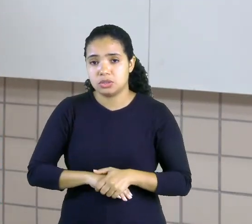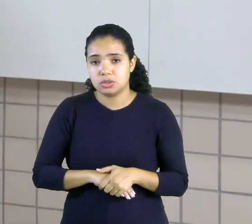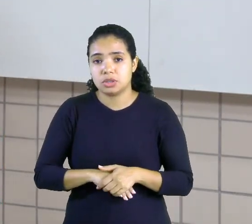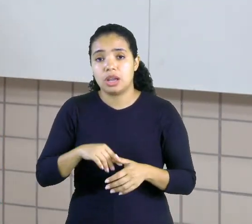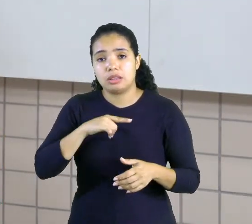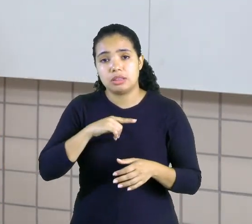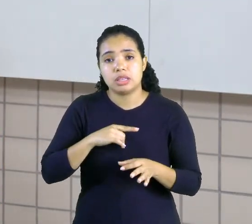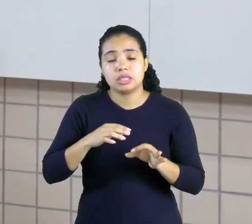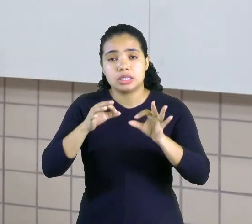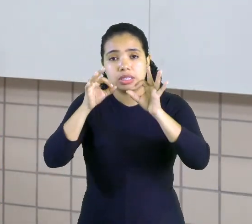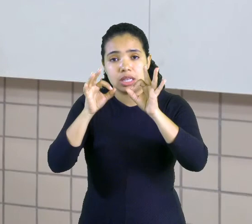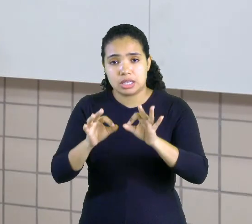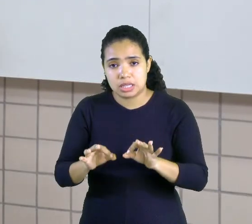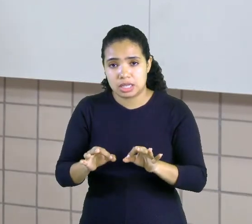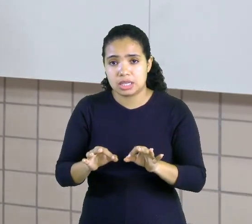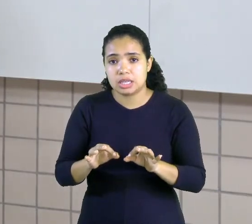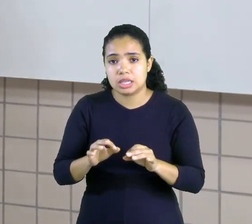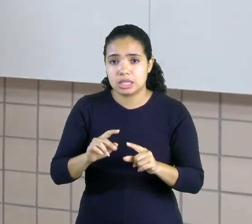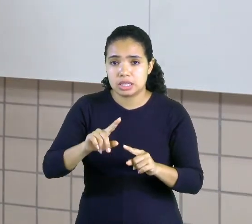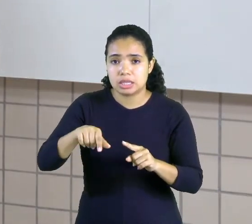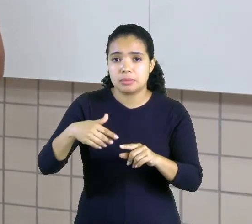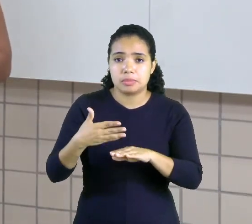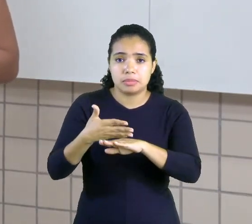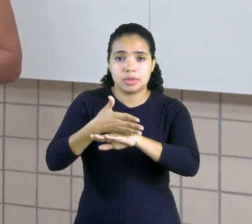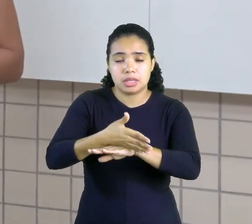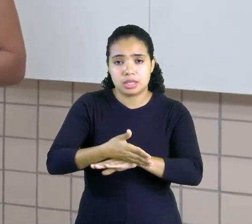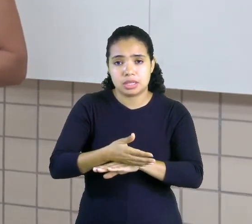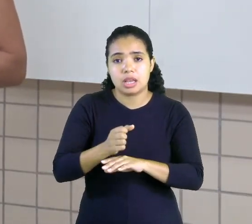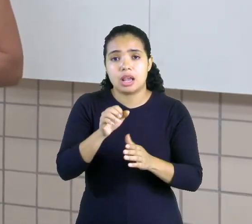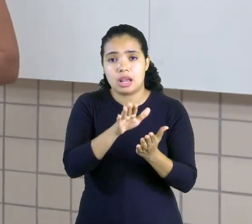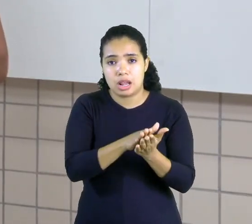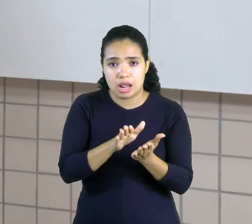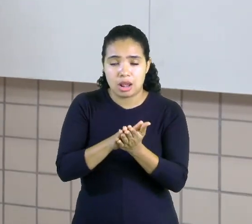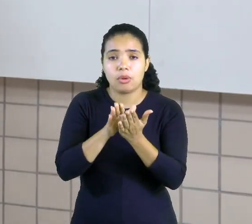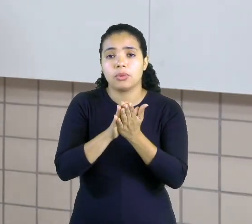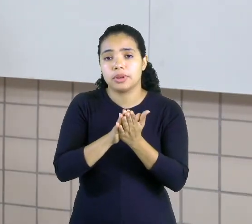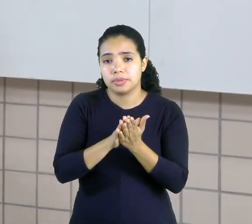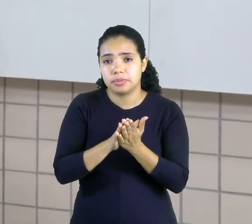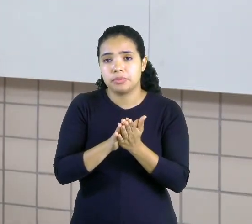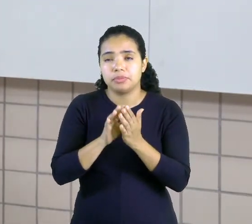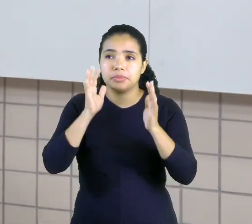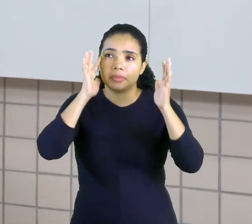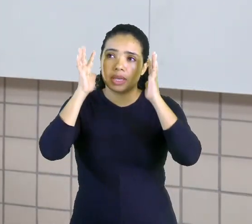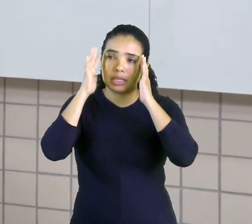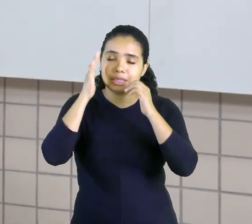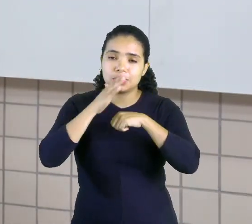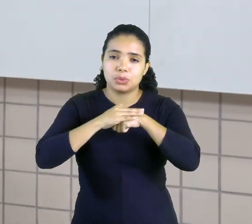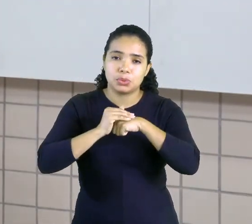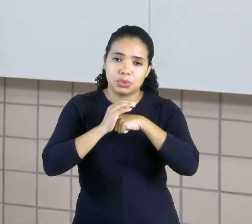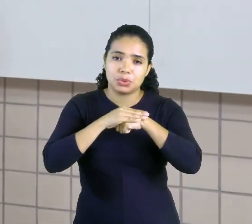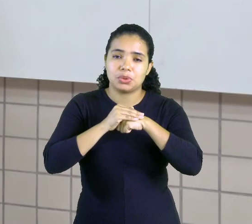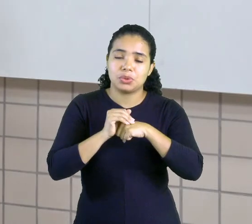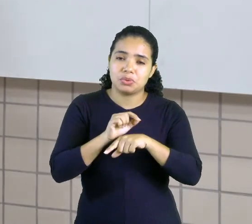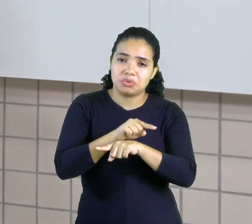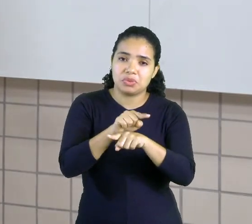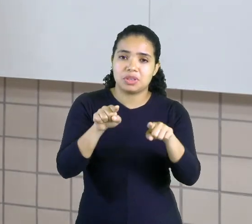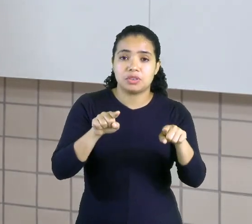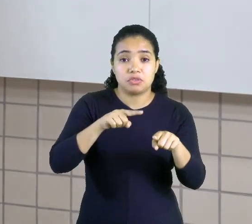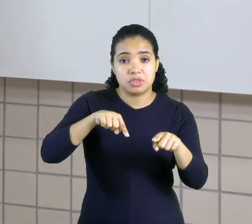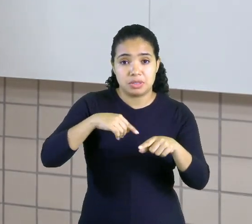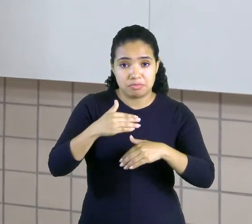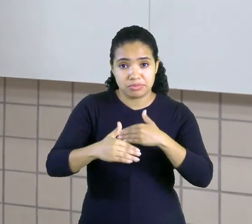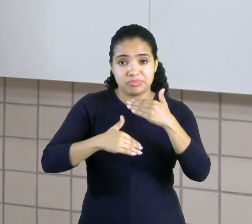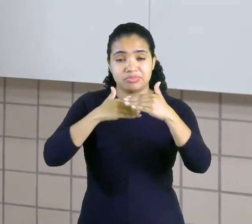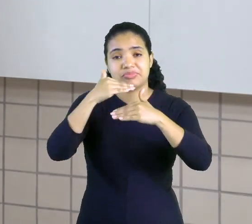a certeza de que após ter participado desta teleaula, pensada com muito carinho, você avançou